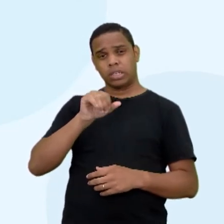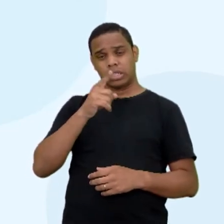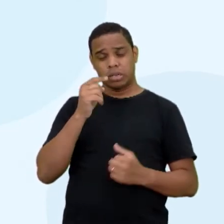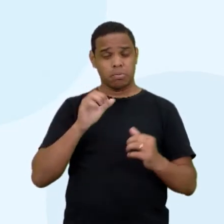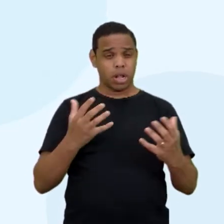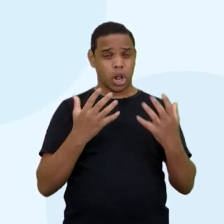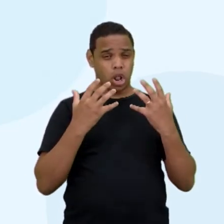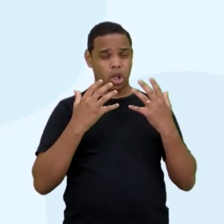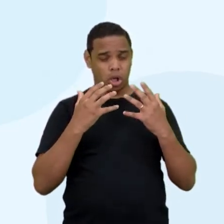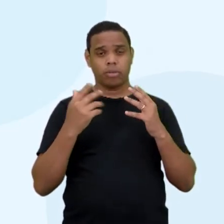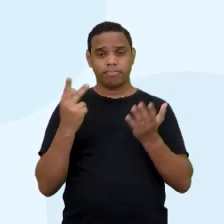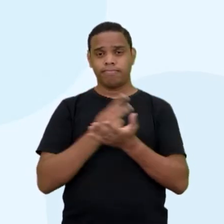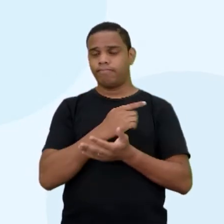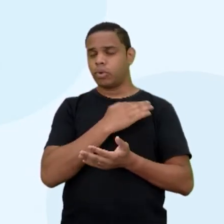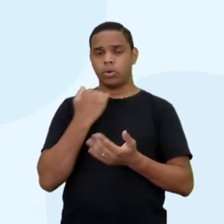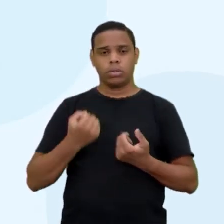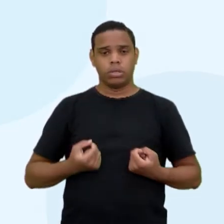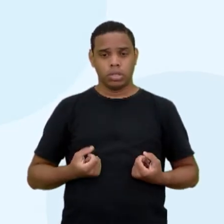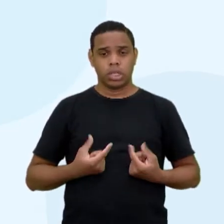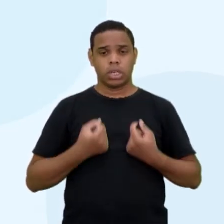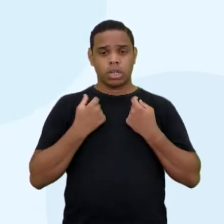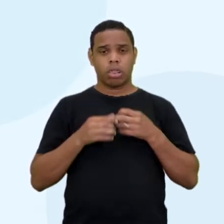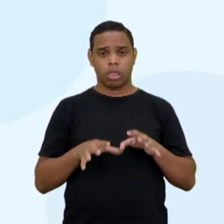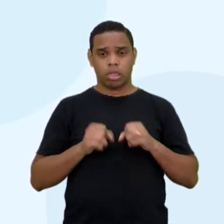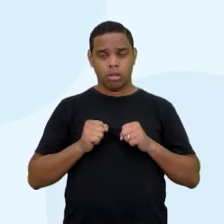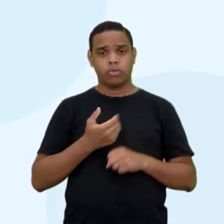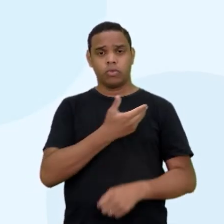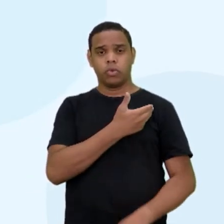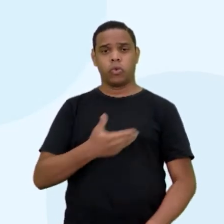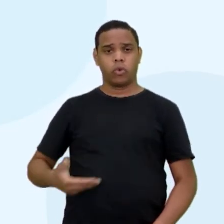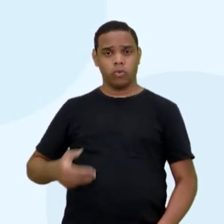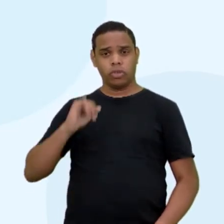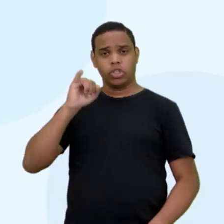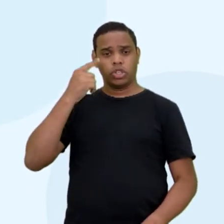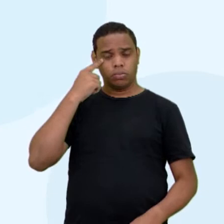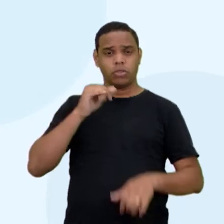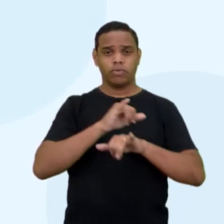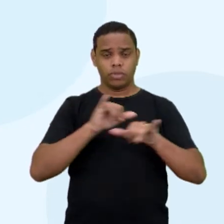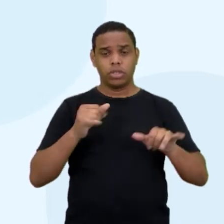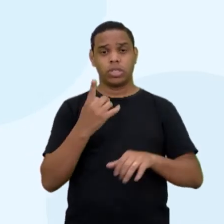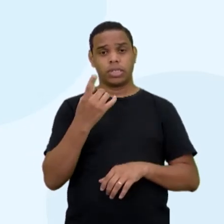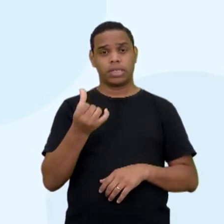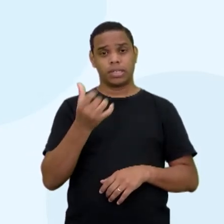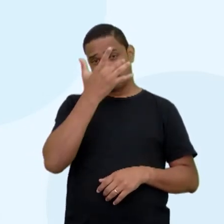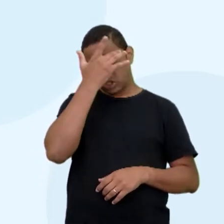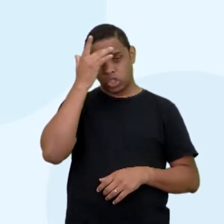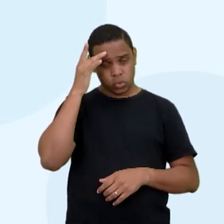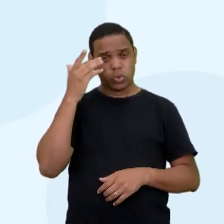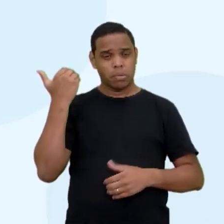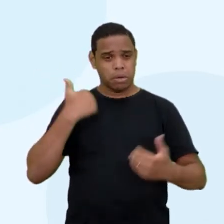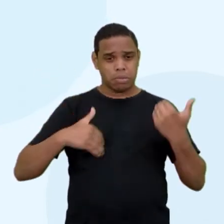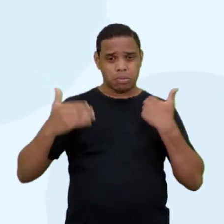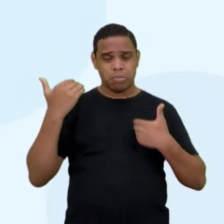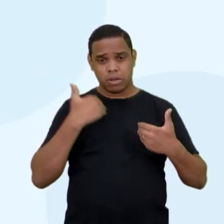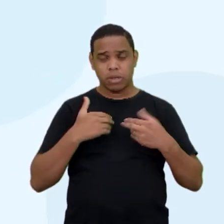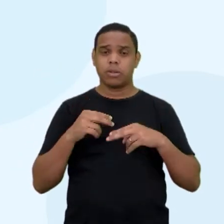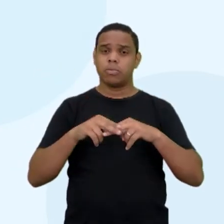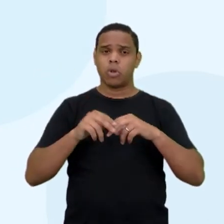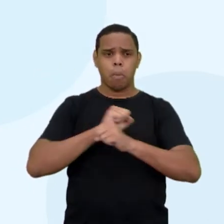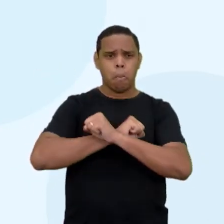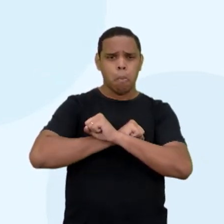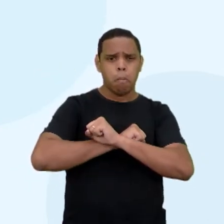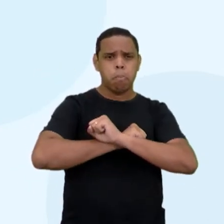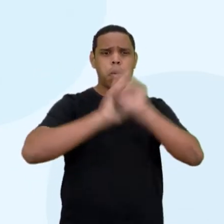câncer, né? Que isso de acordo com o governo japonês. 16 pessoas ficaram feridas, né? Devido às explosões